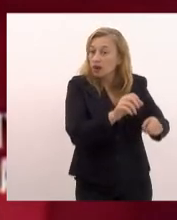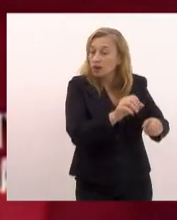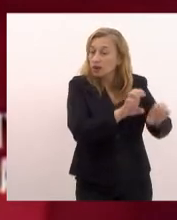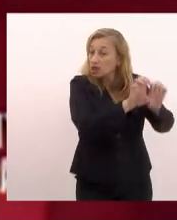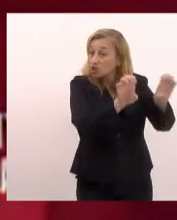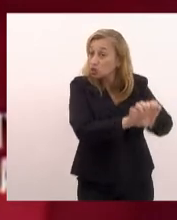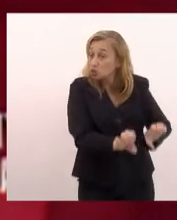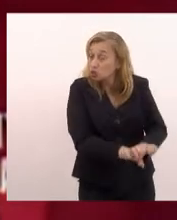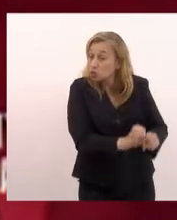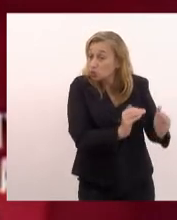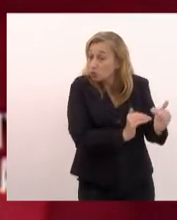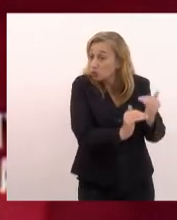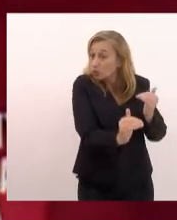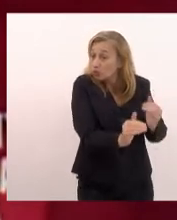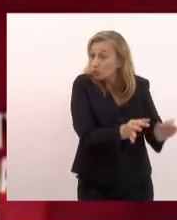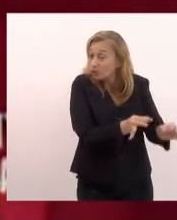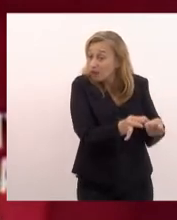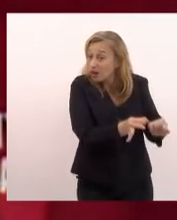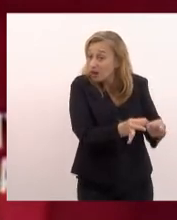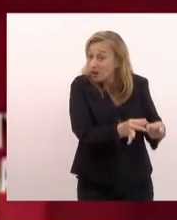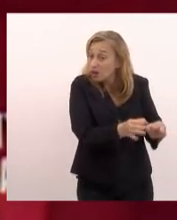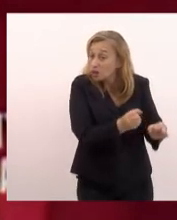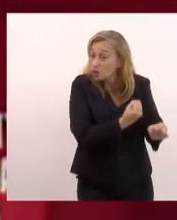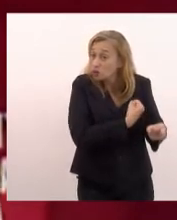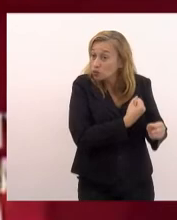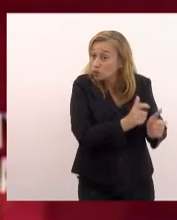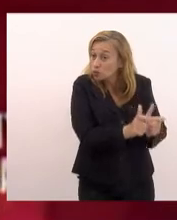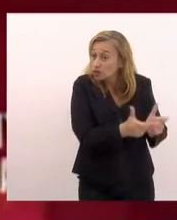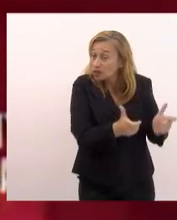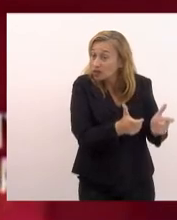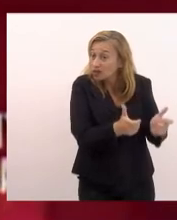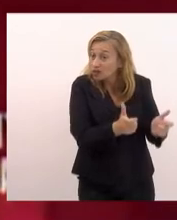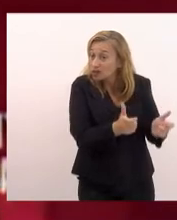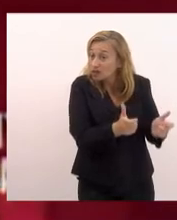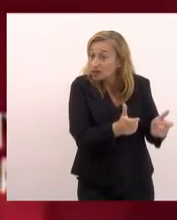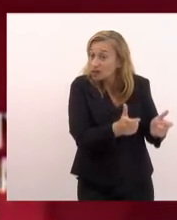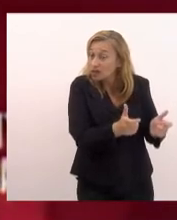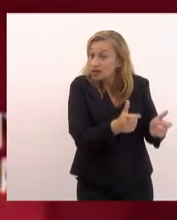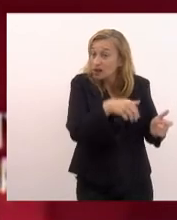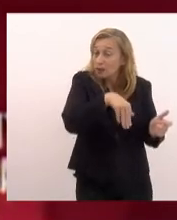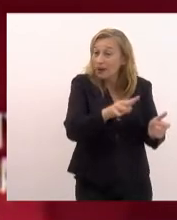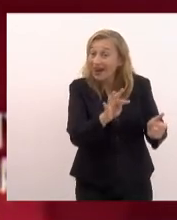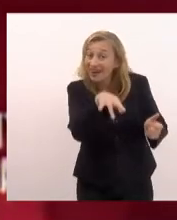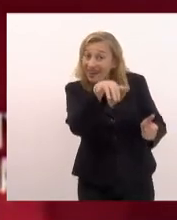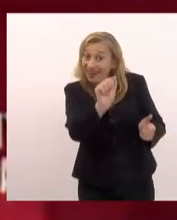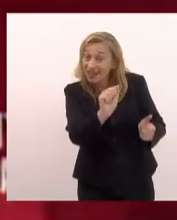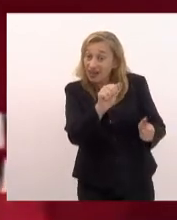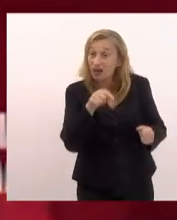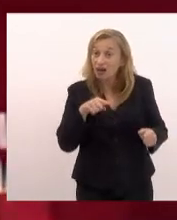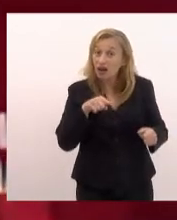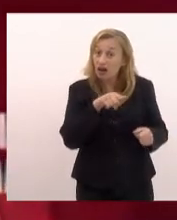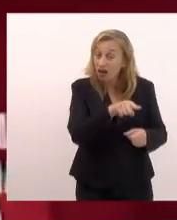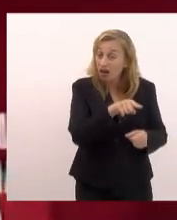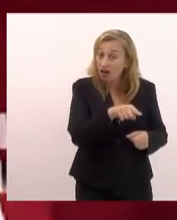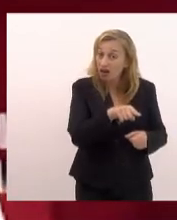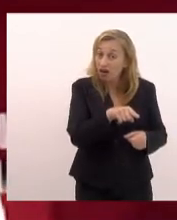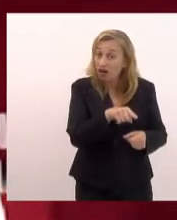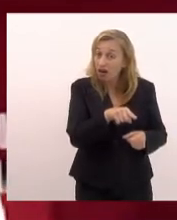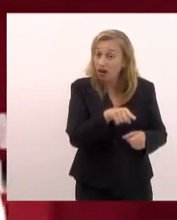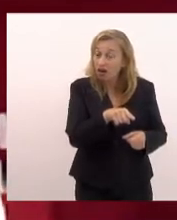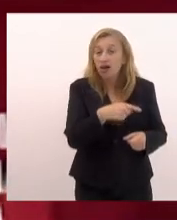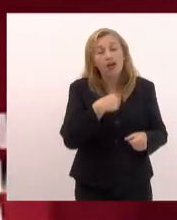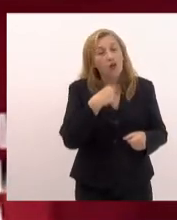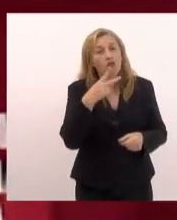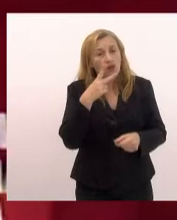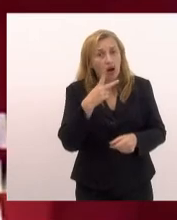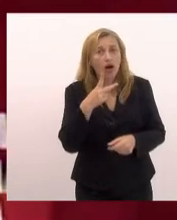do metrô, com uma enorme máquina carinhosamente chamada de Tatuzão, que ali está, né? E eu